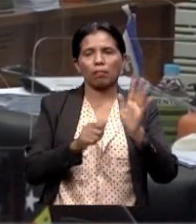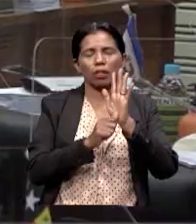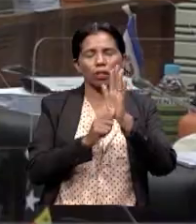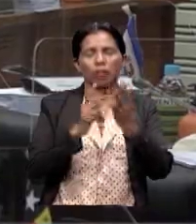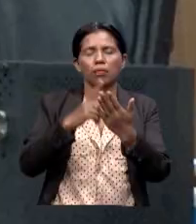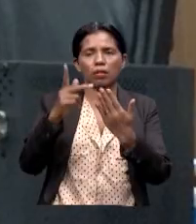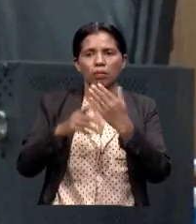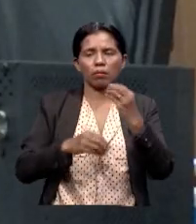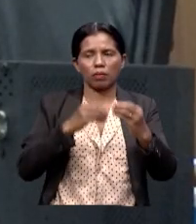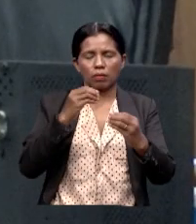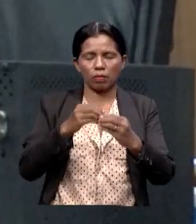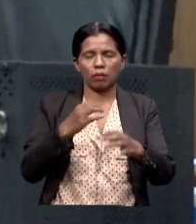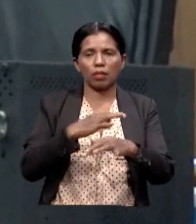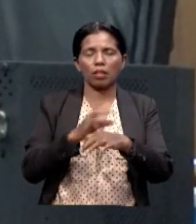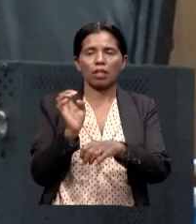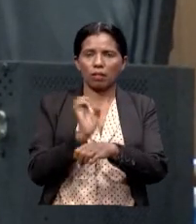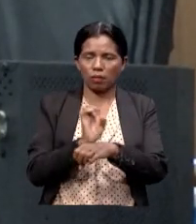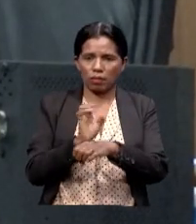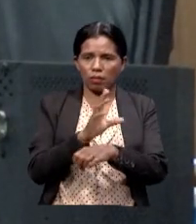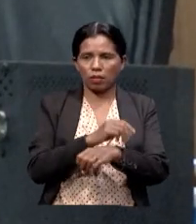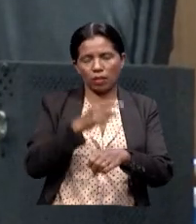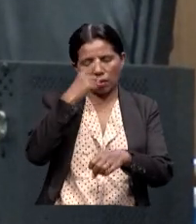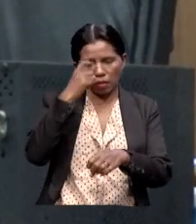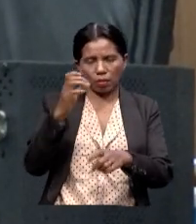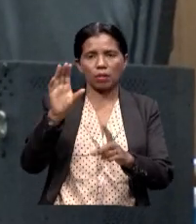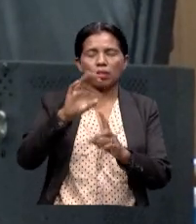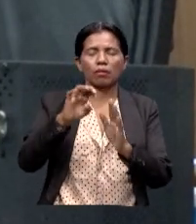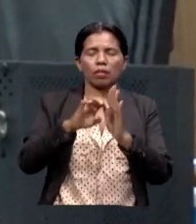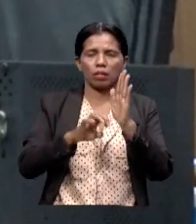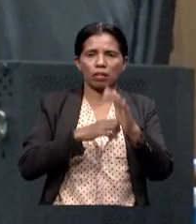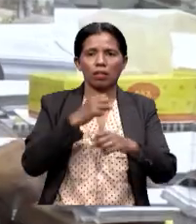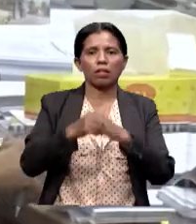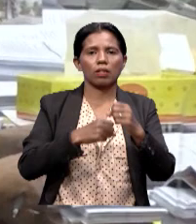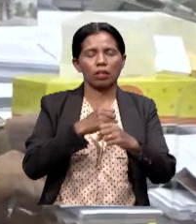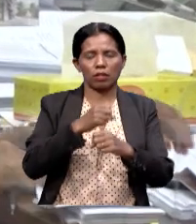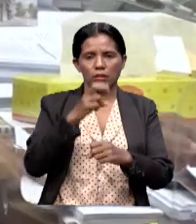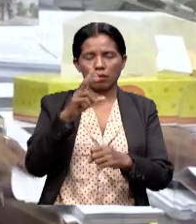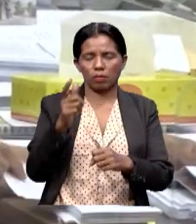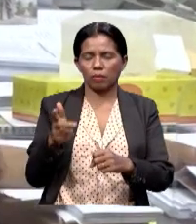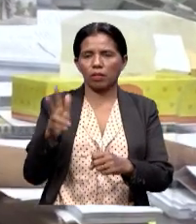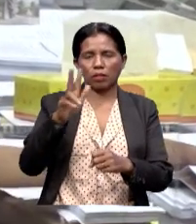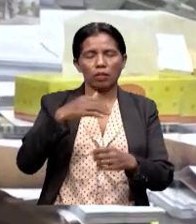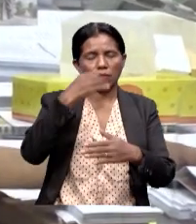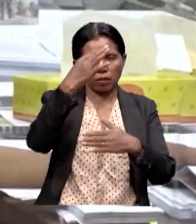programa, com a recuperação econômica, tamba ter se festado e retina rindua rua nulo recentolo